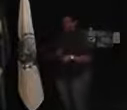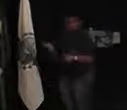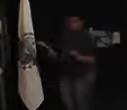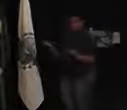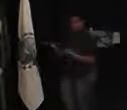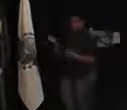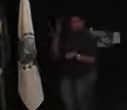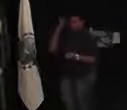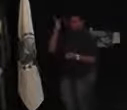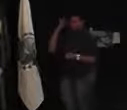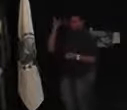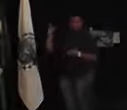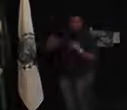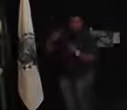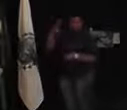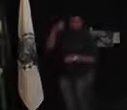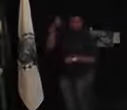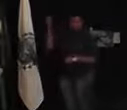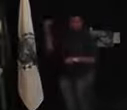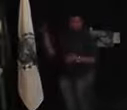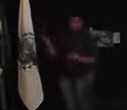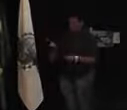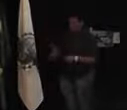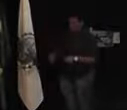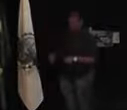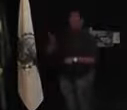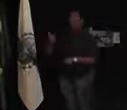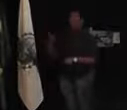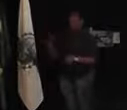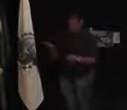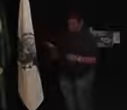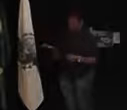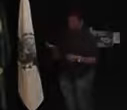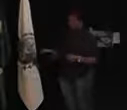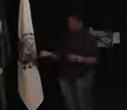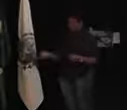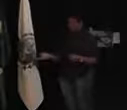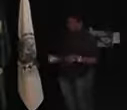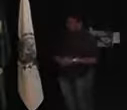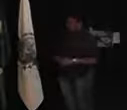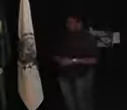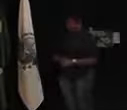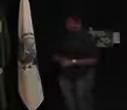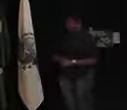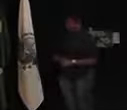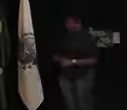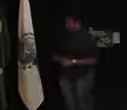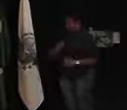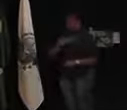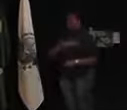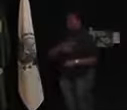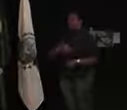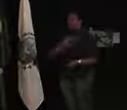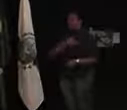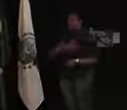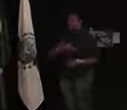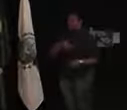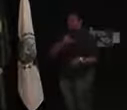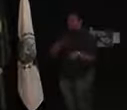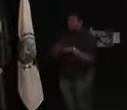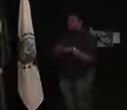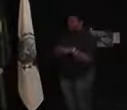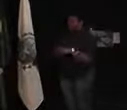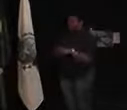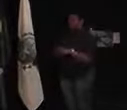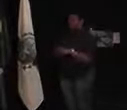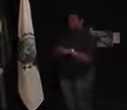hoje, amanhã depois pensa. Né? Viver sempre o máximo do prazer. E a questão da compulsão,